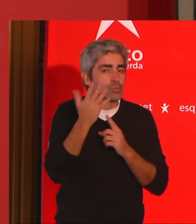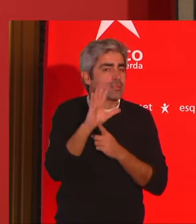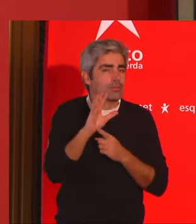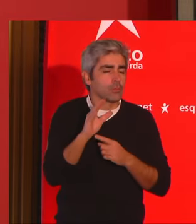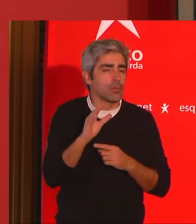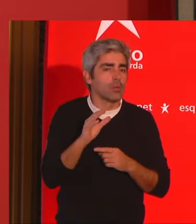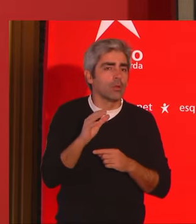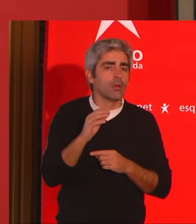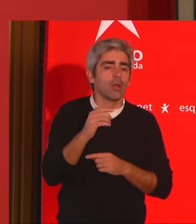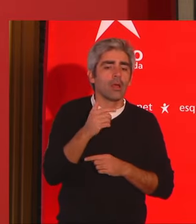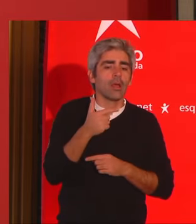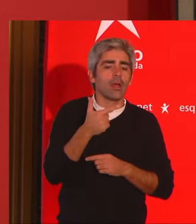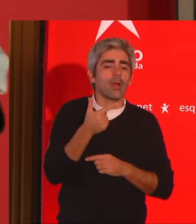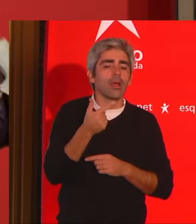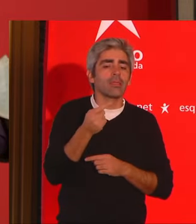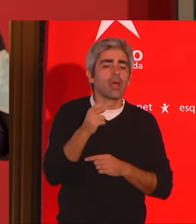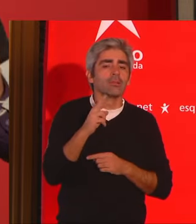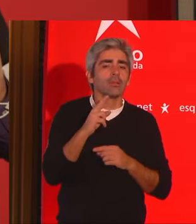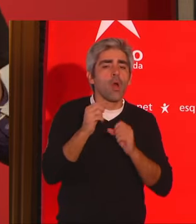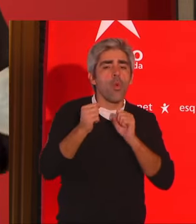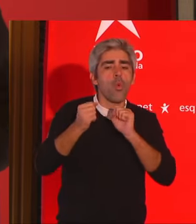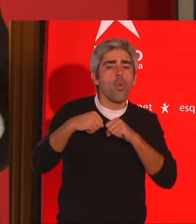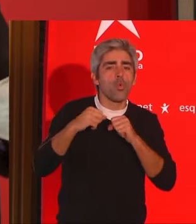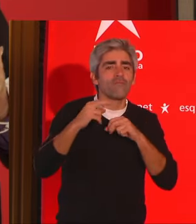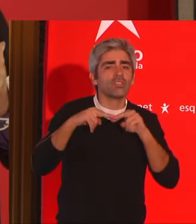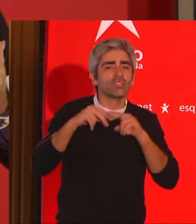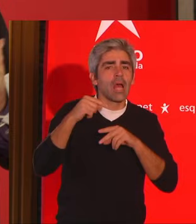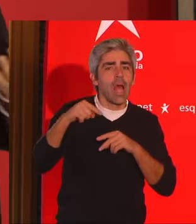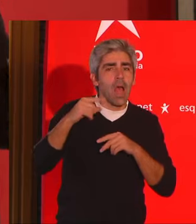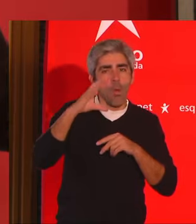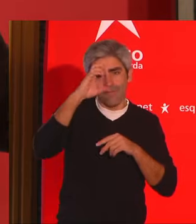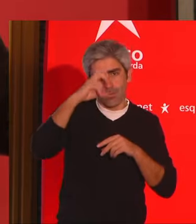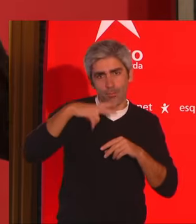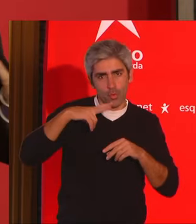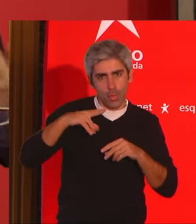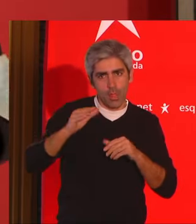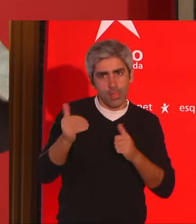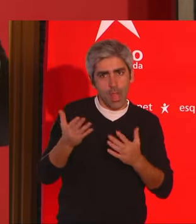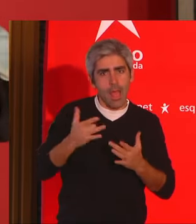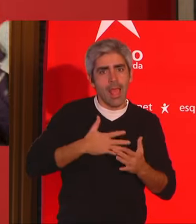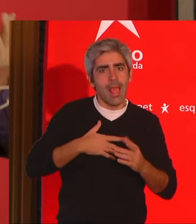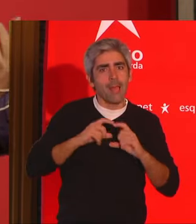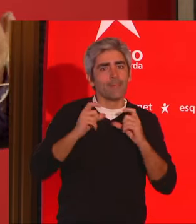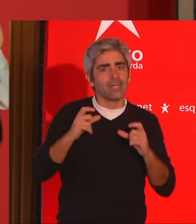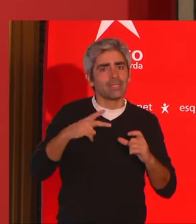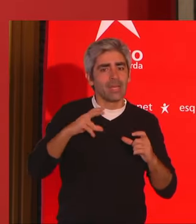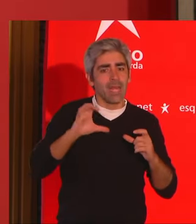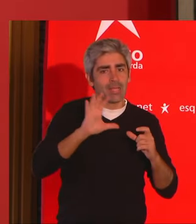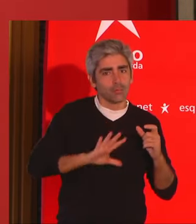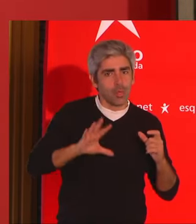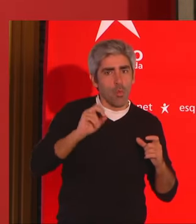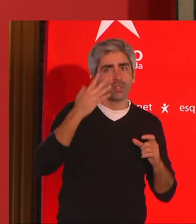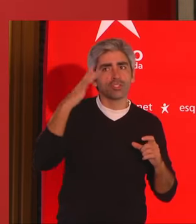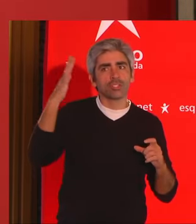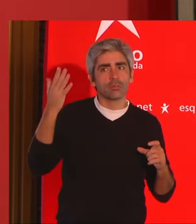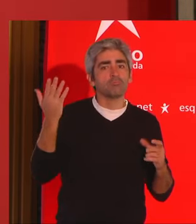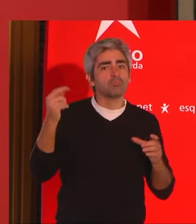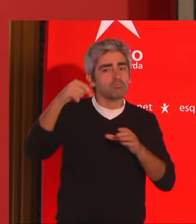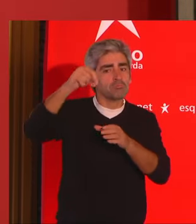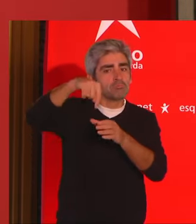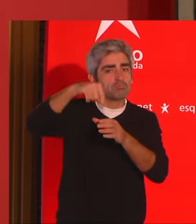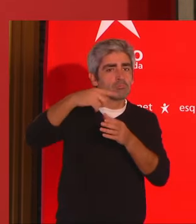que tax rulings, isto é, que acordos fiscais, é que o governo português concedeu a empresas nacionais ou estrangeiras.